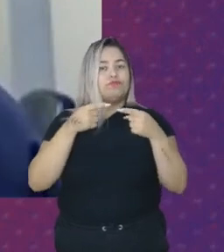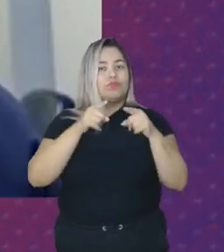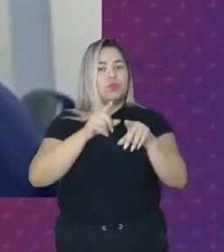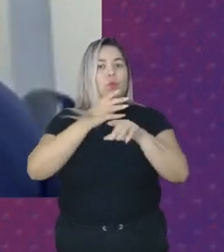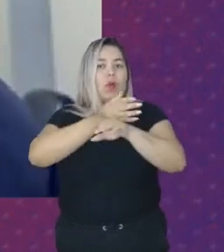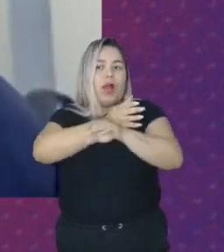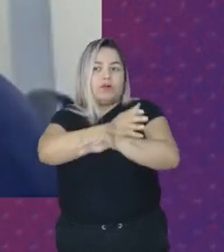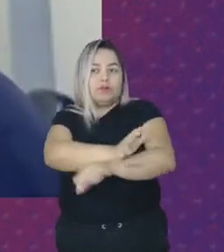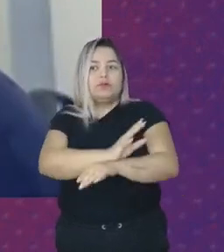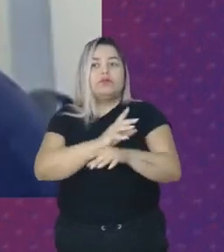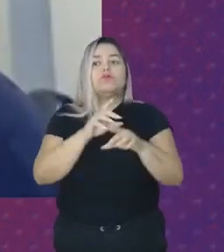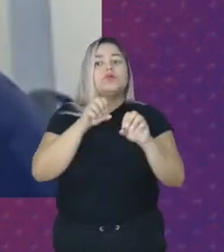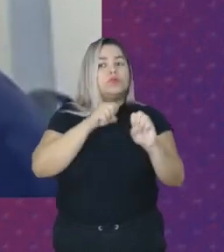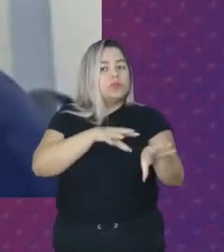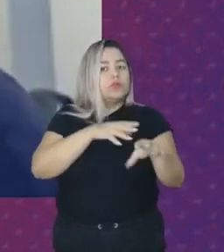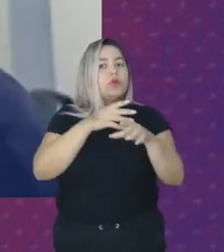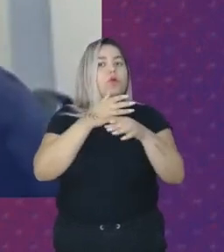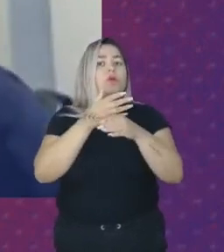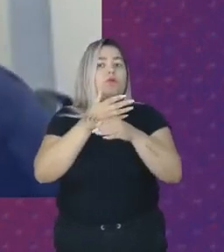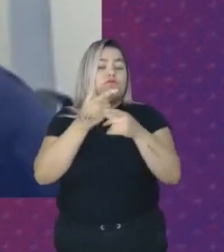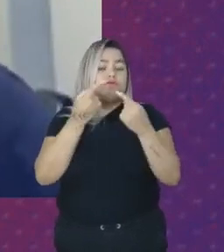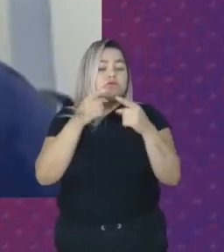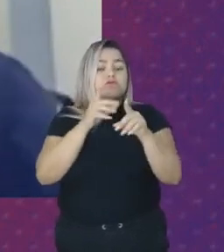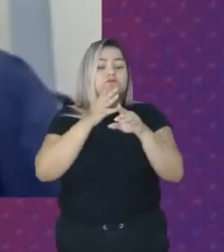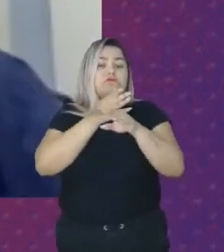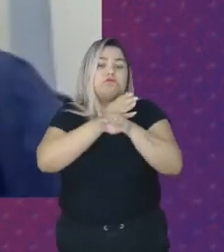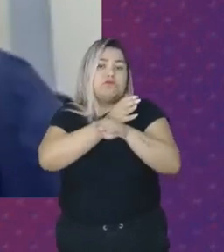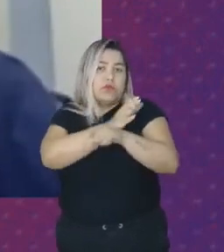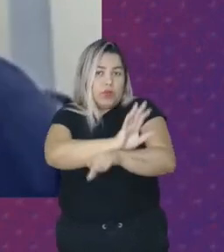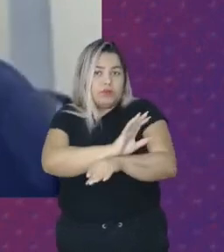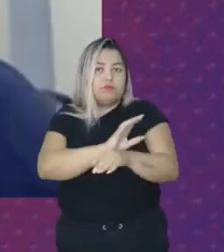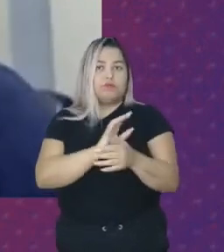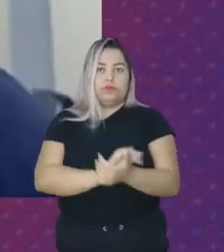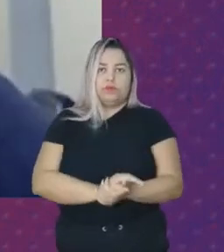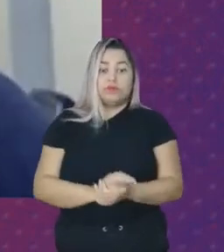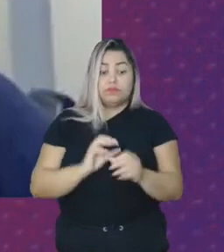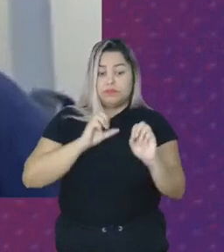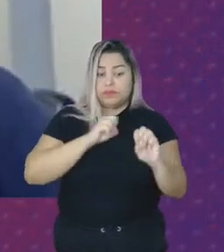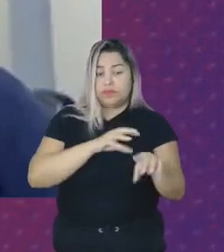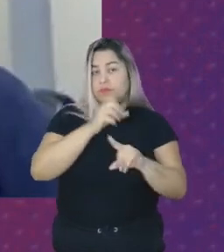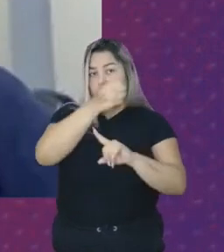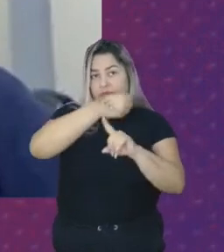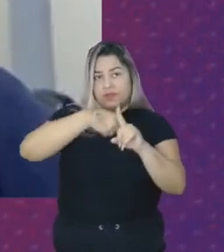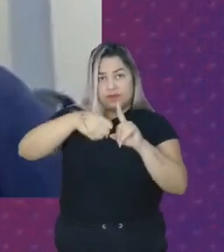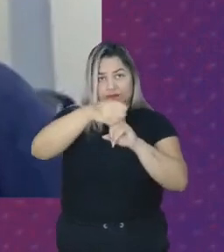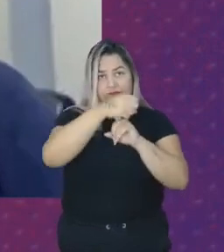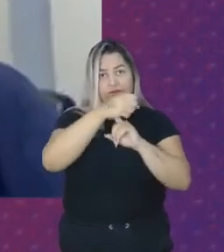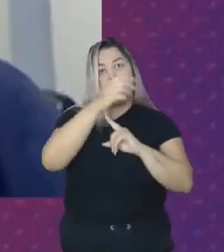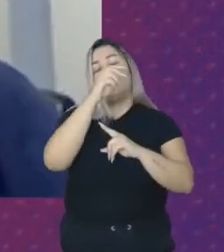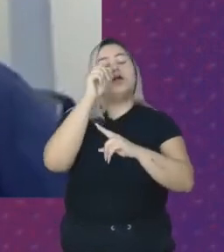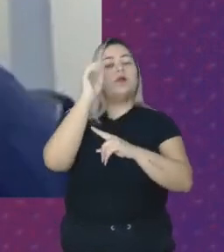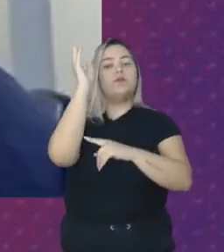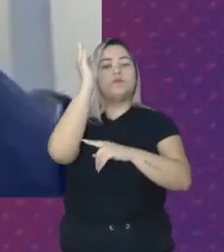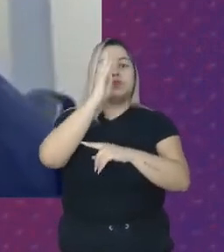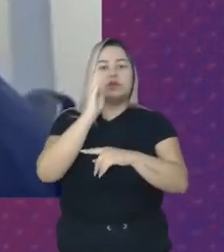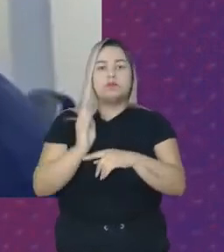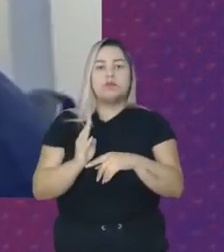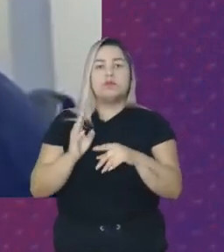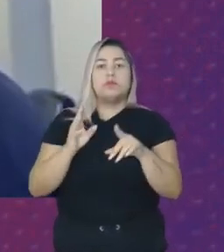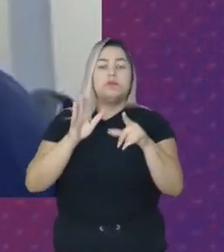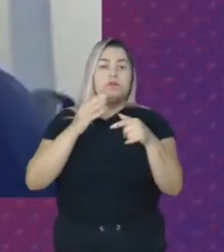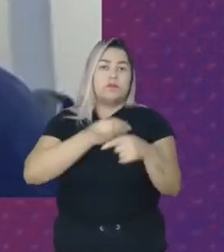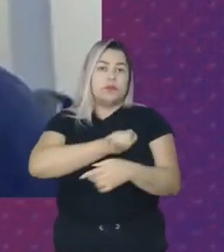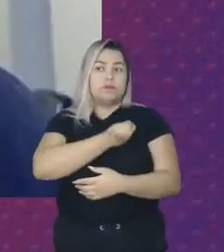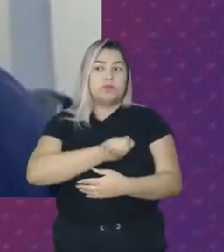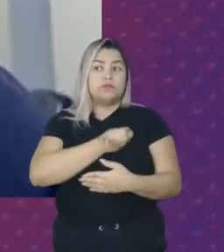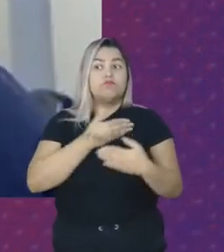de uma educação antirracista, é muito importante, por exemplo, educar a sociedade brasileira para a presença